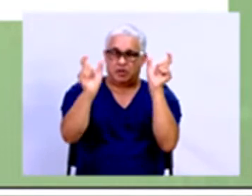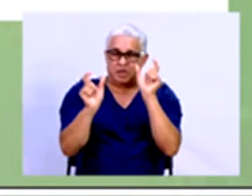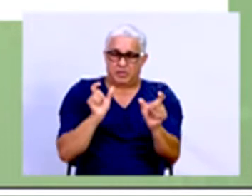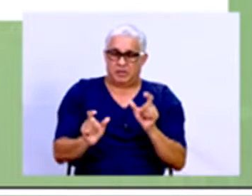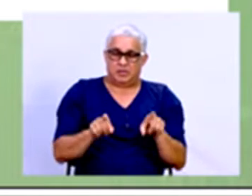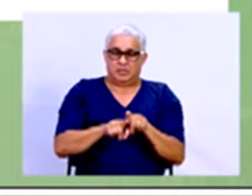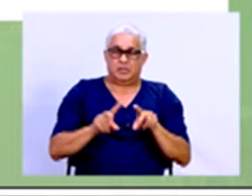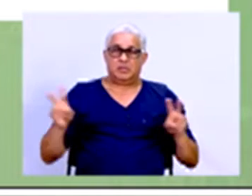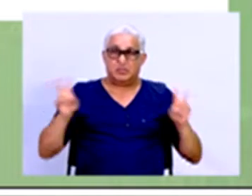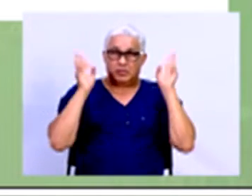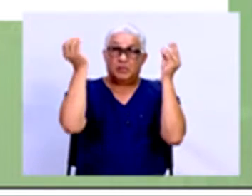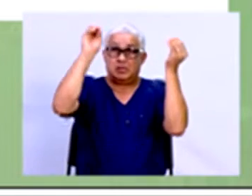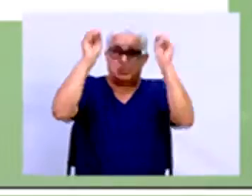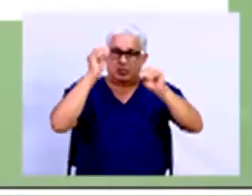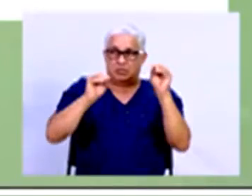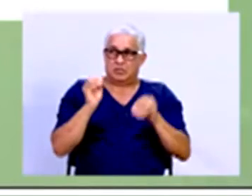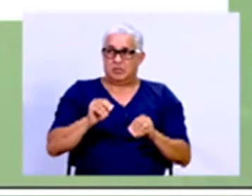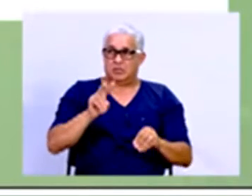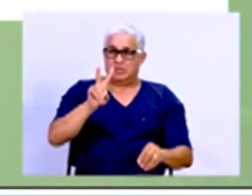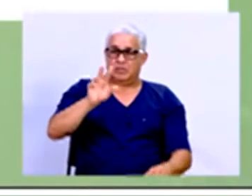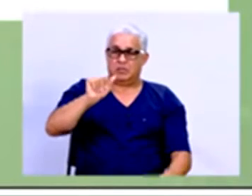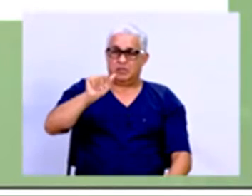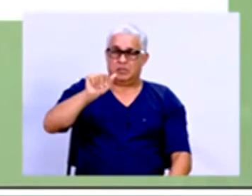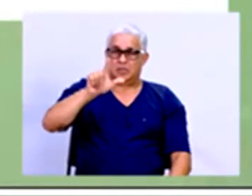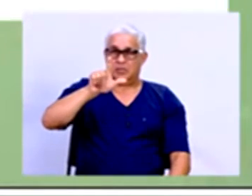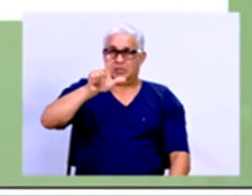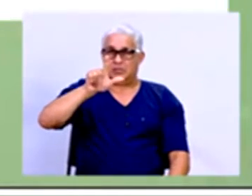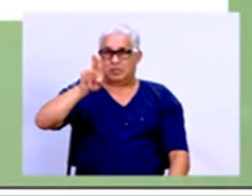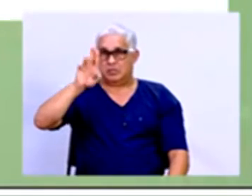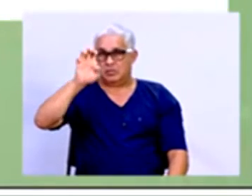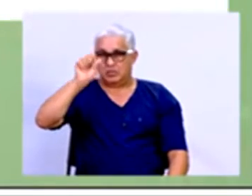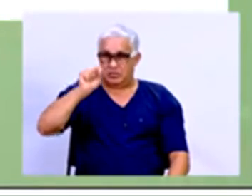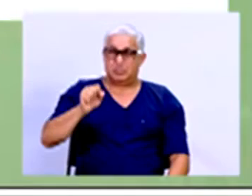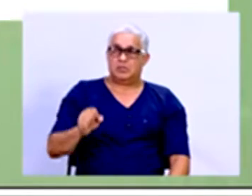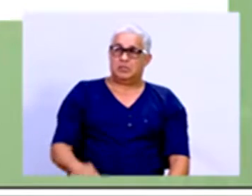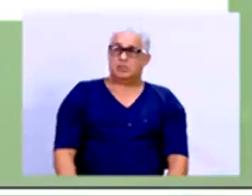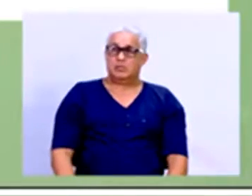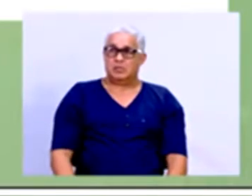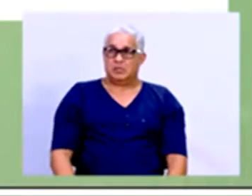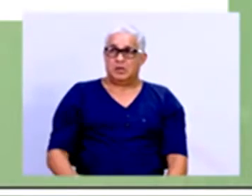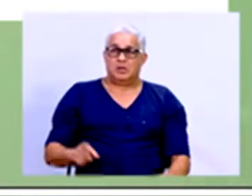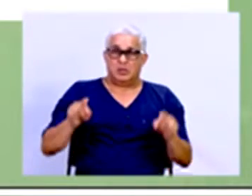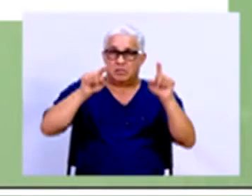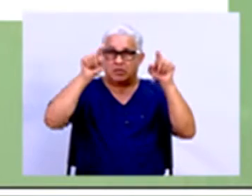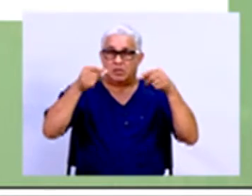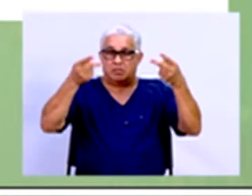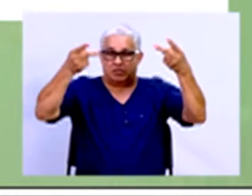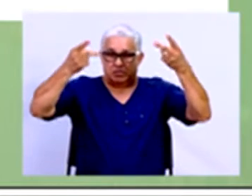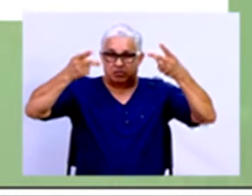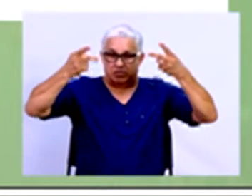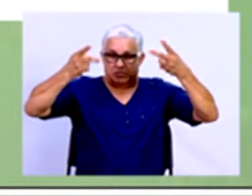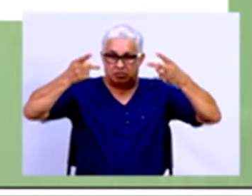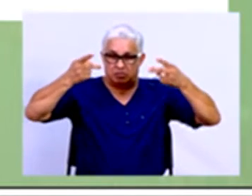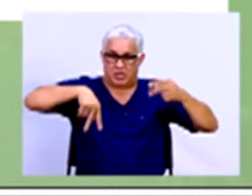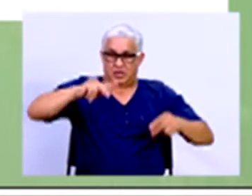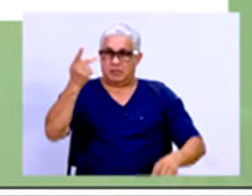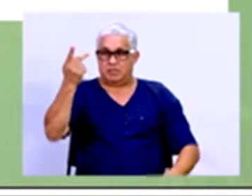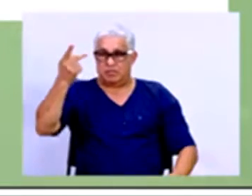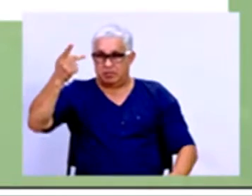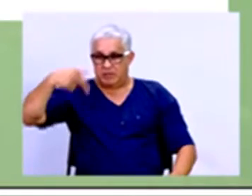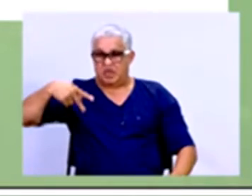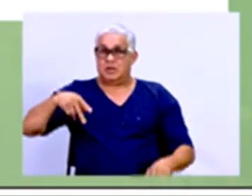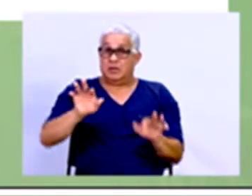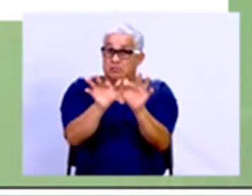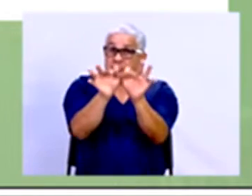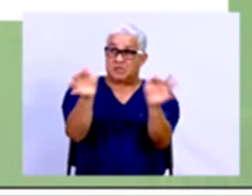valores que nós vamos inserir, os values aí, né, eles são delimitados com a nossa variável PHP, entre aspas, simples,